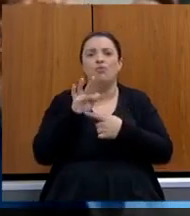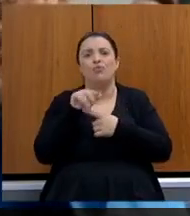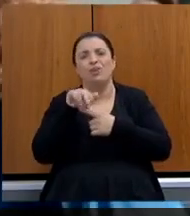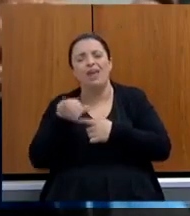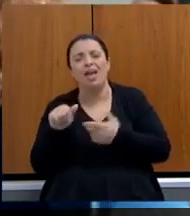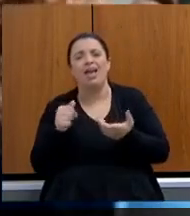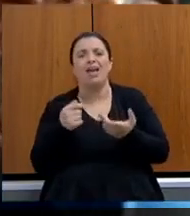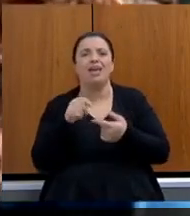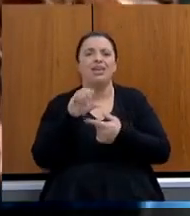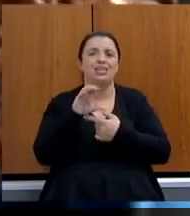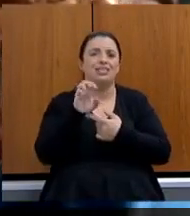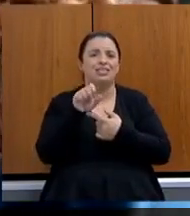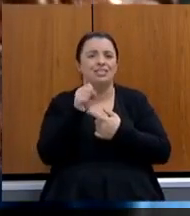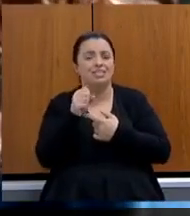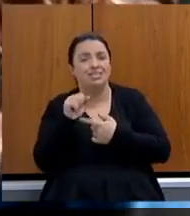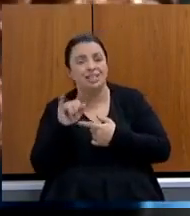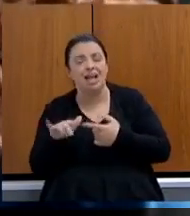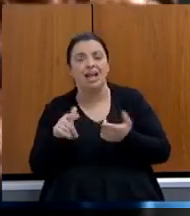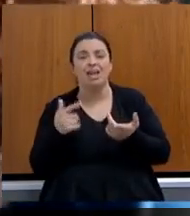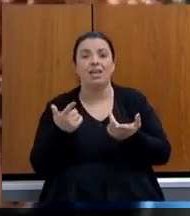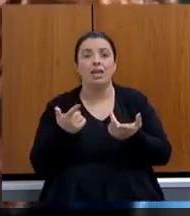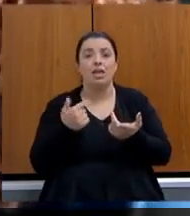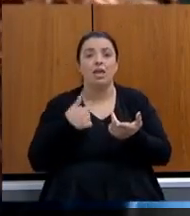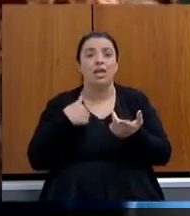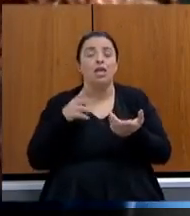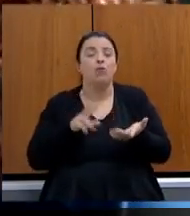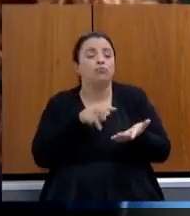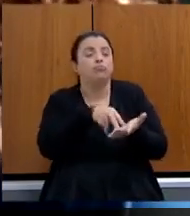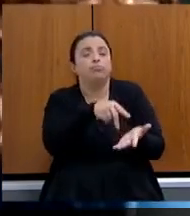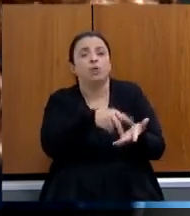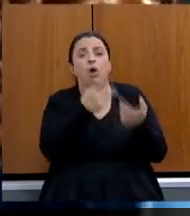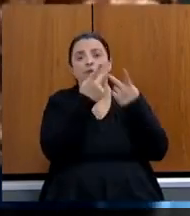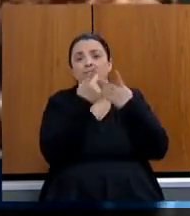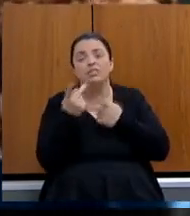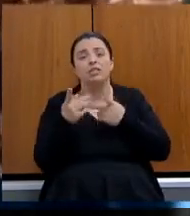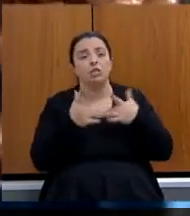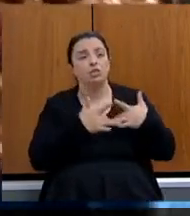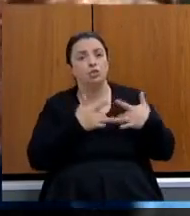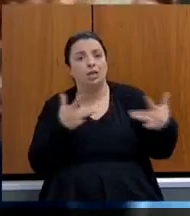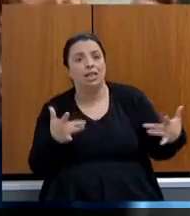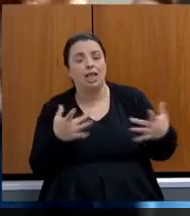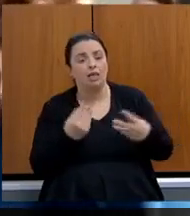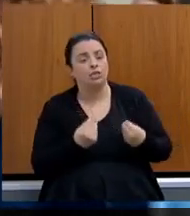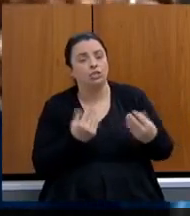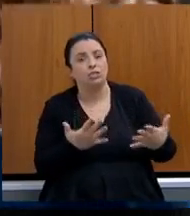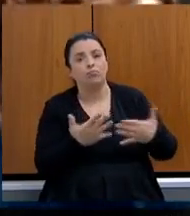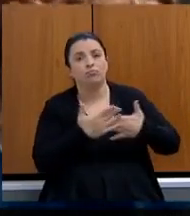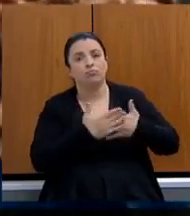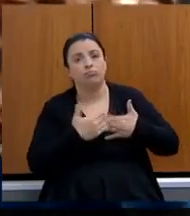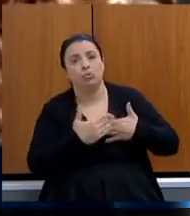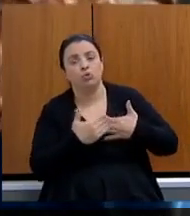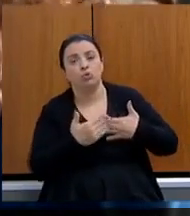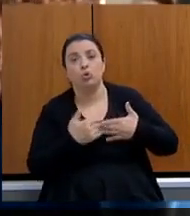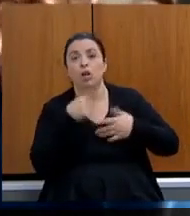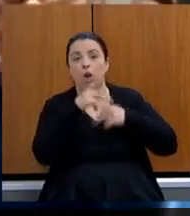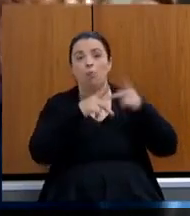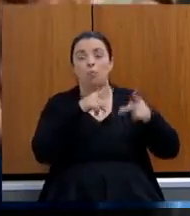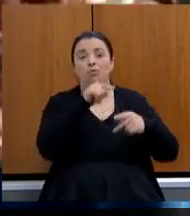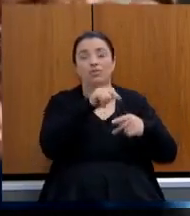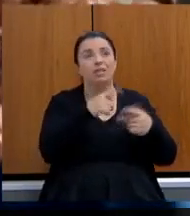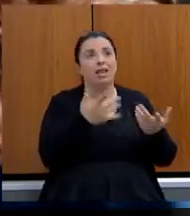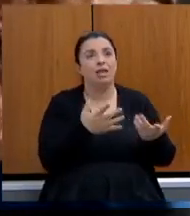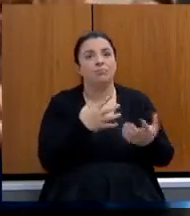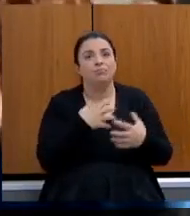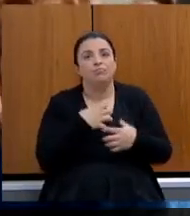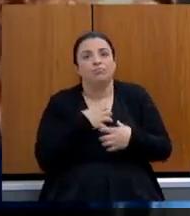enfim foi o momento é de visita solidária e de levar também o nosso afago ao povo que está lá no clima